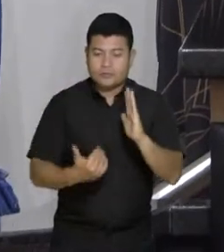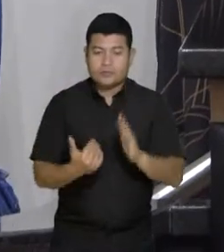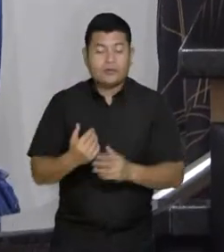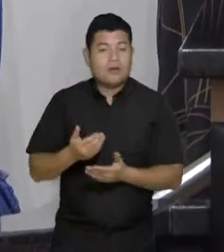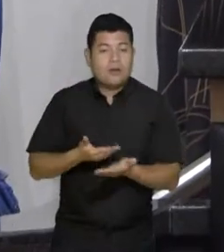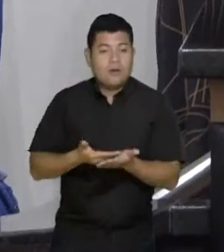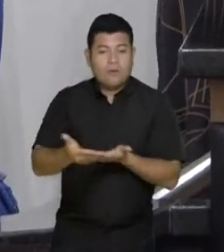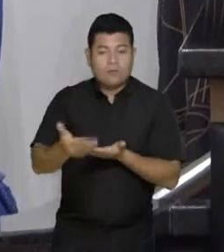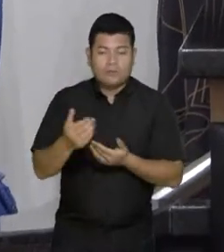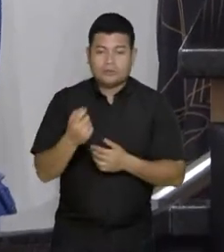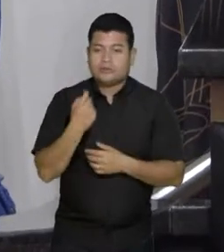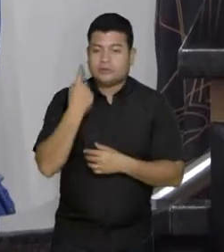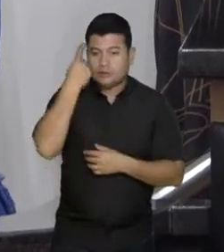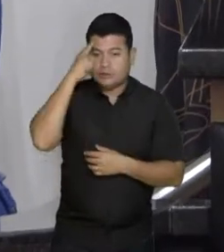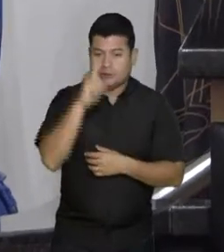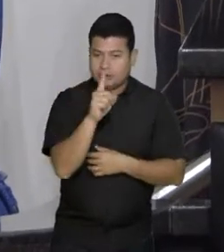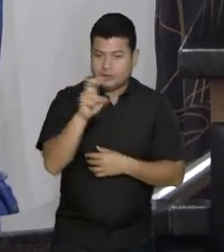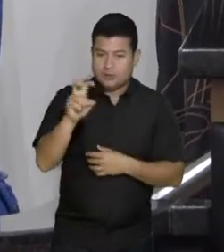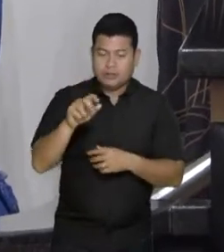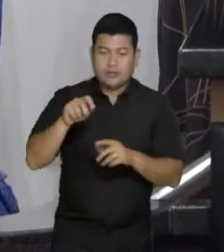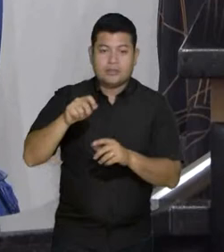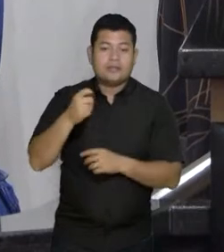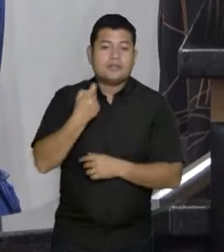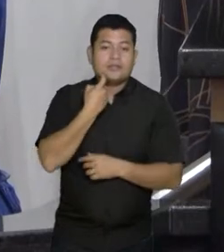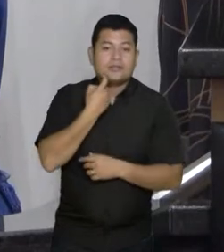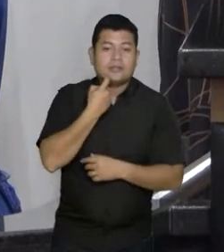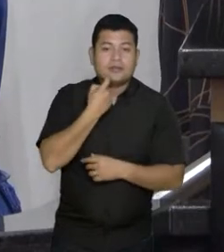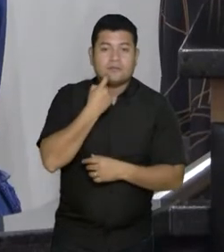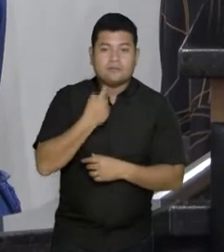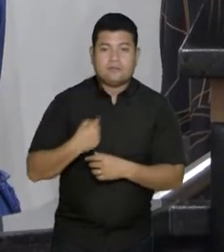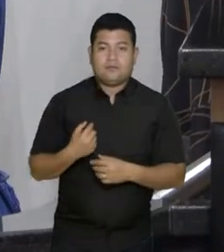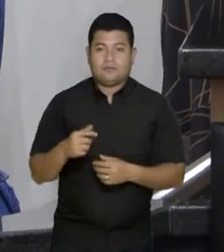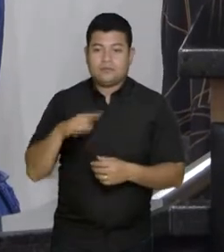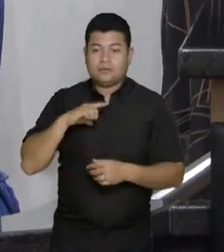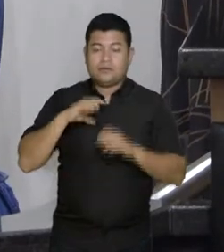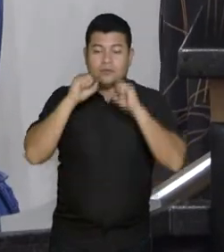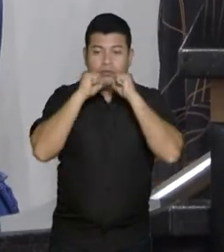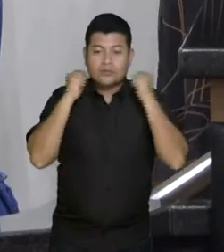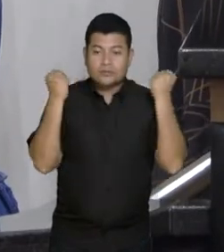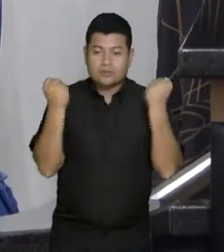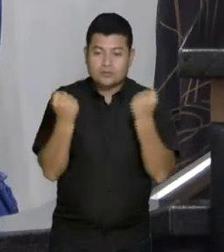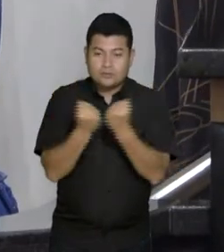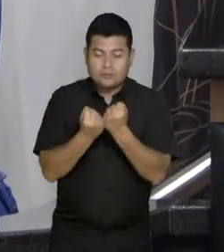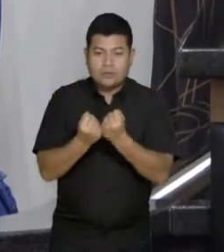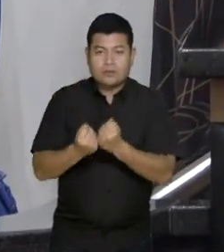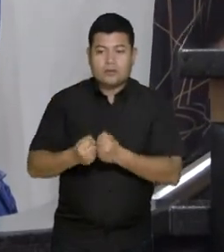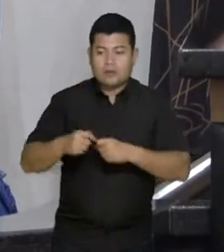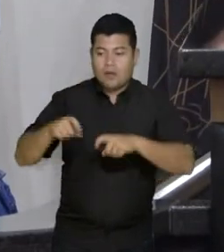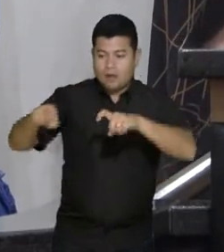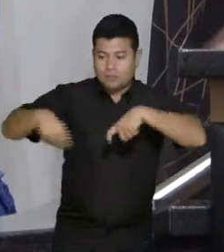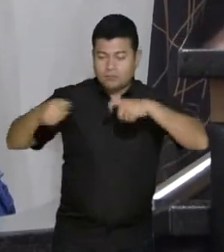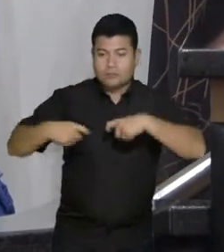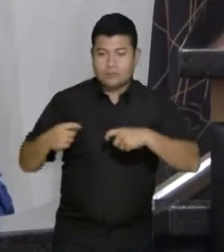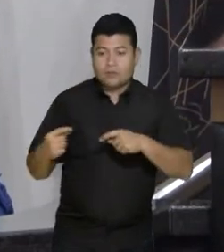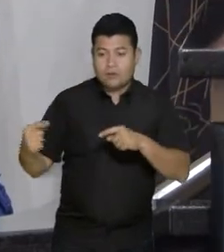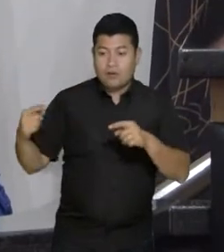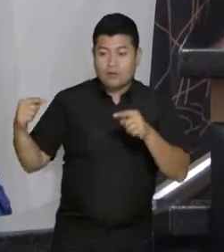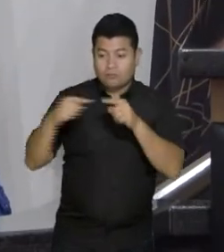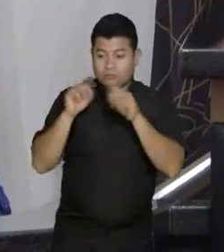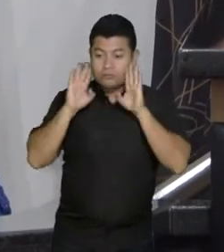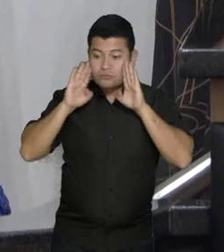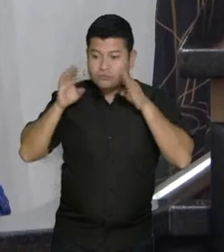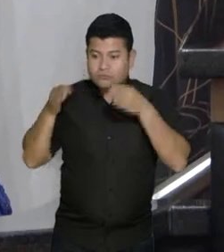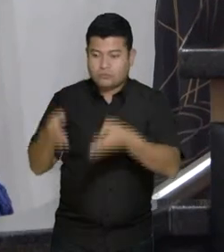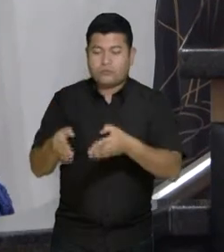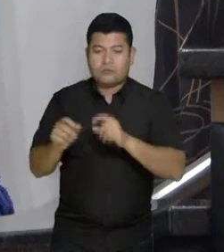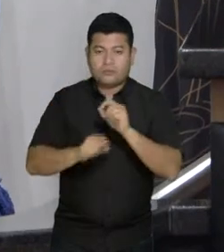sexta-feira, do dia 15, com o 9º Seminário de Pecuária, que é voltado para a pecuária de corte, já que o nosso município é destaque na